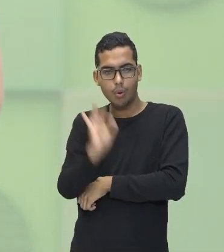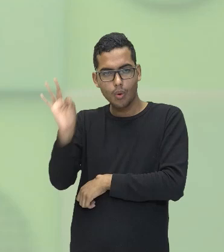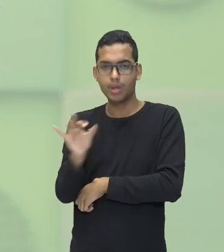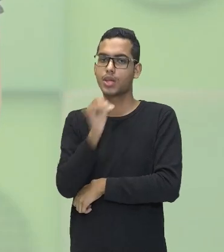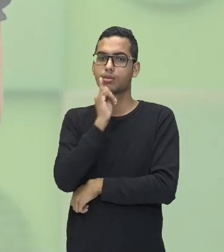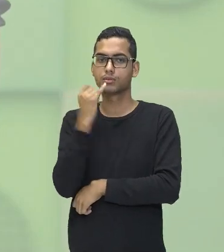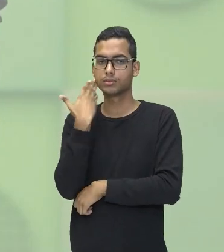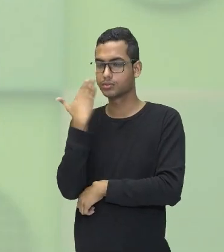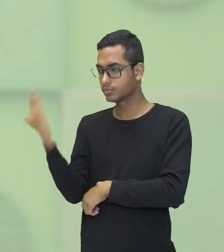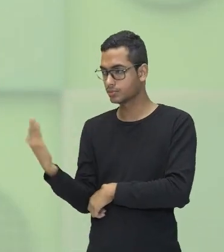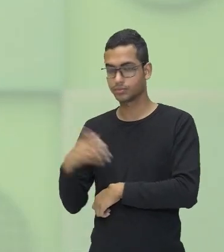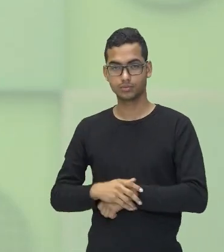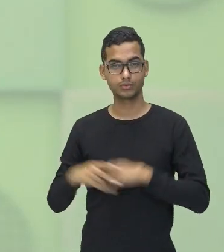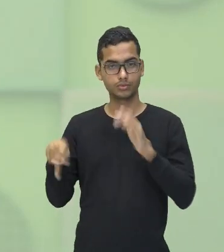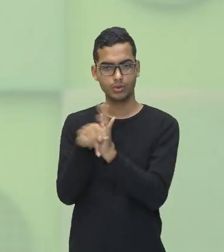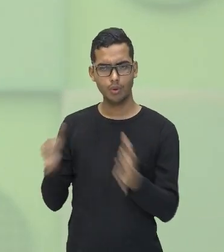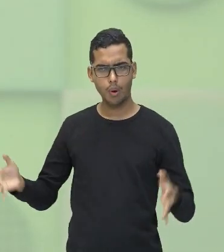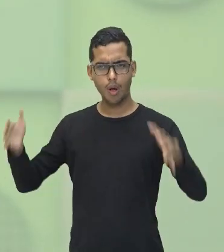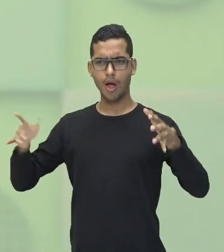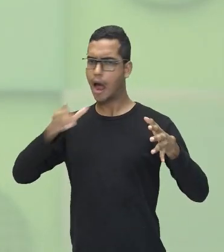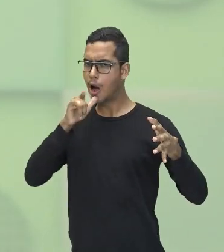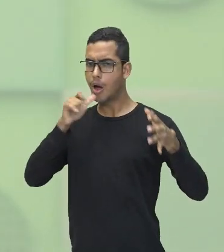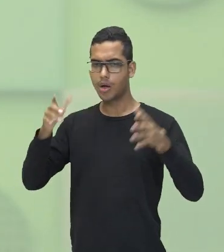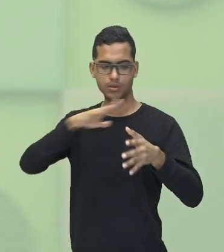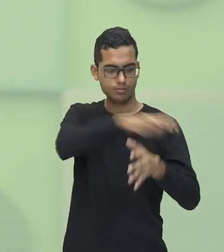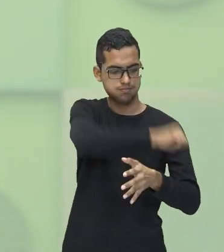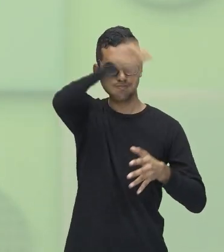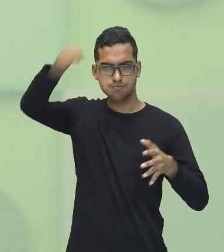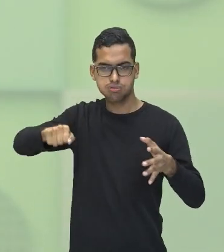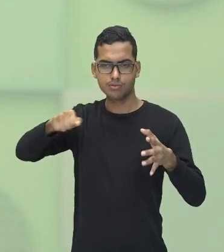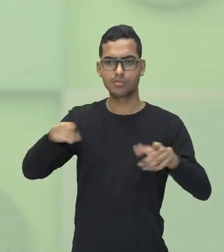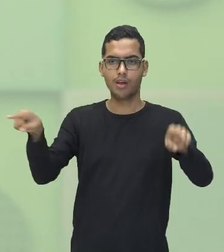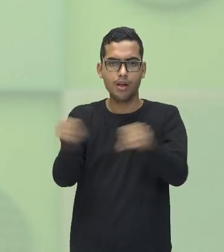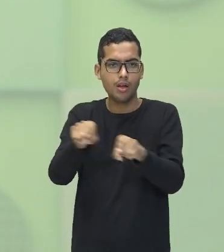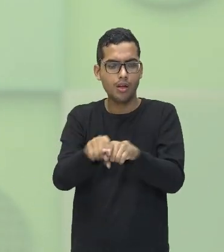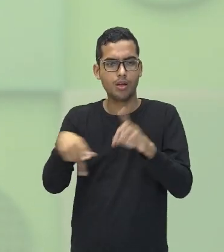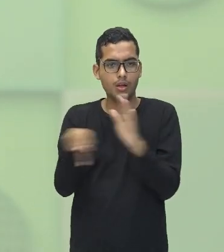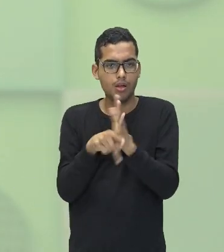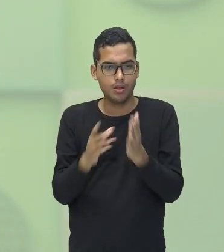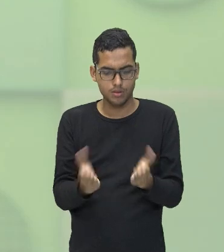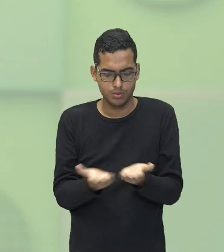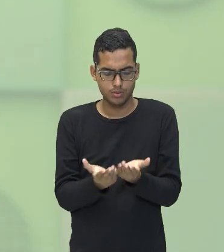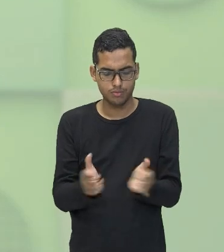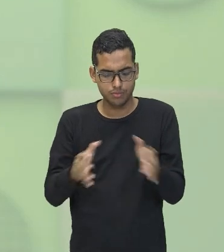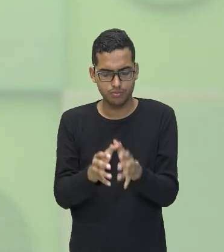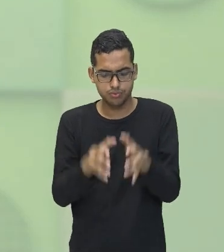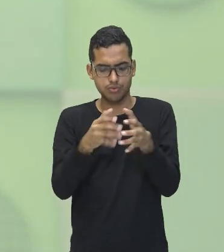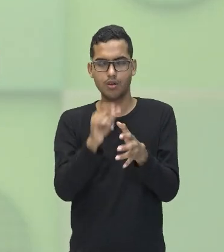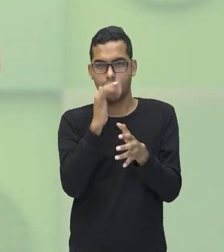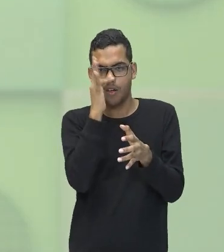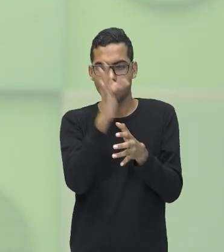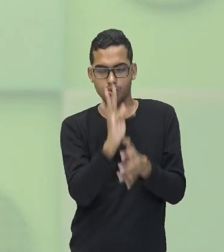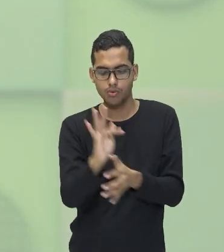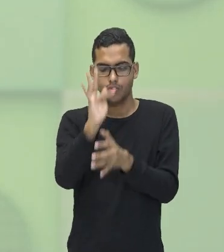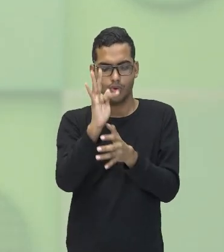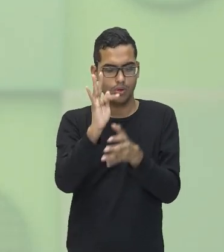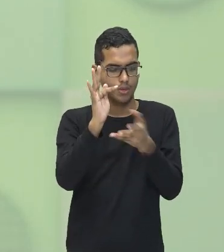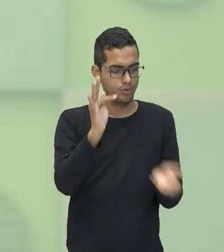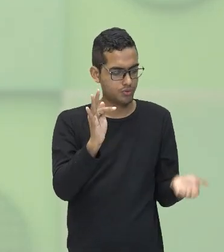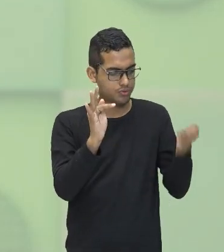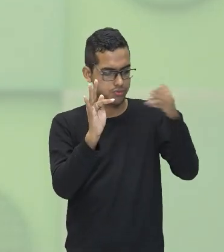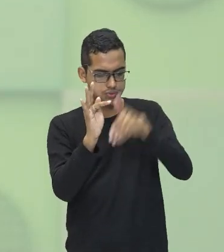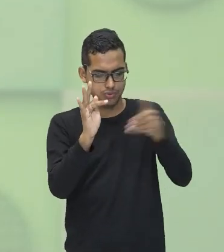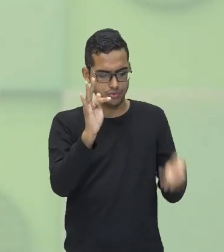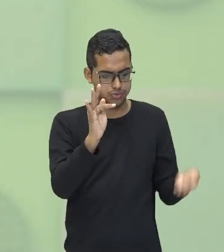exemplo, tampar a caixa d'água, colocar a areia no vaso de planta, evitar ali